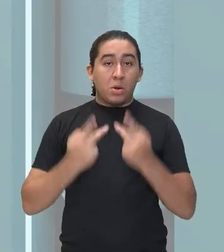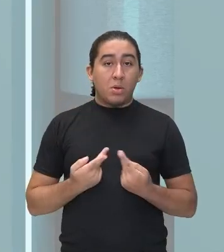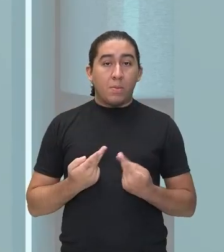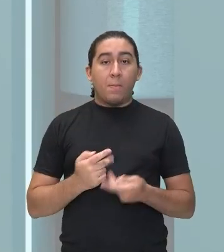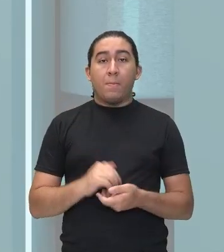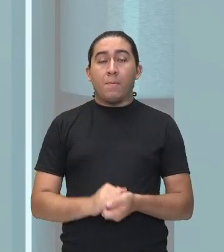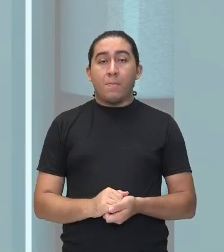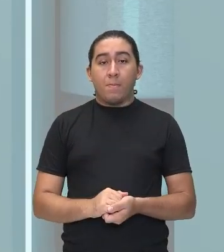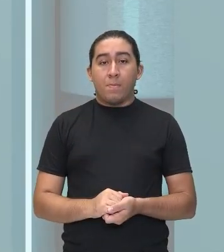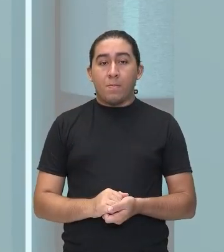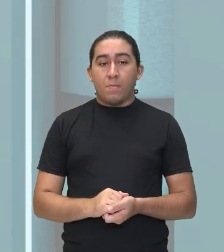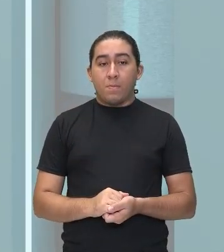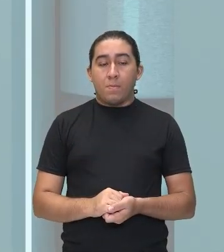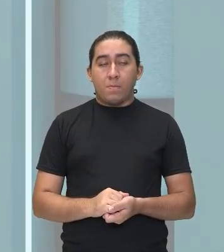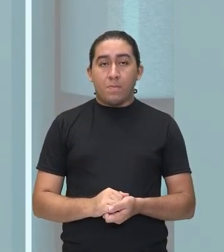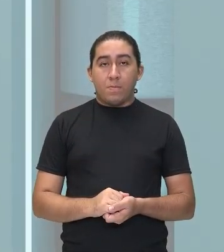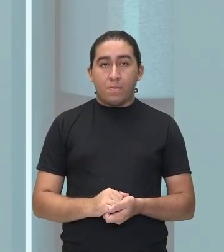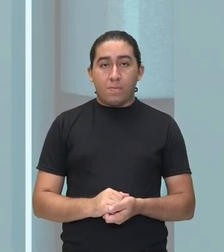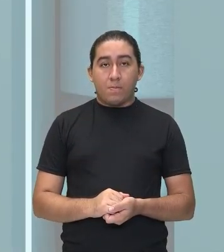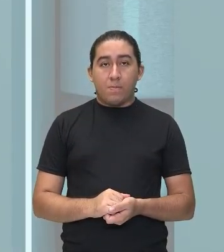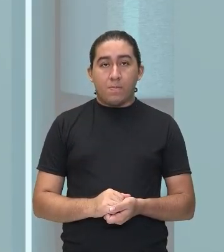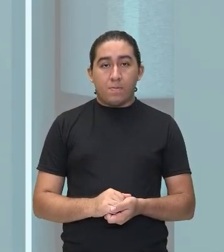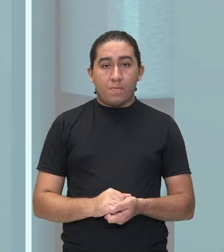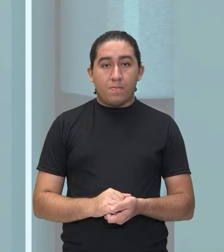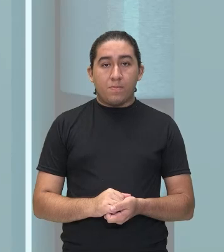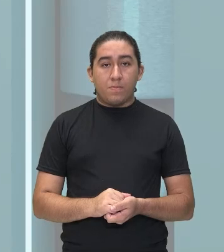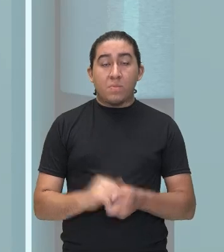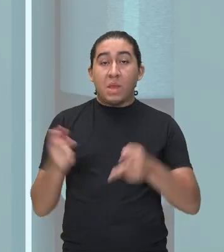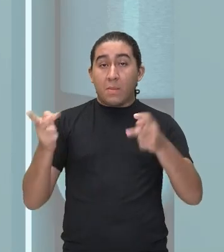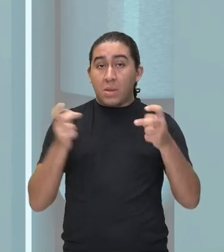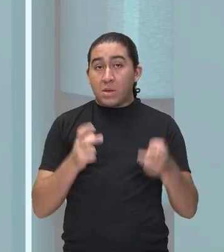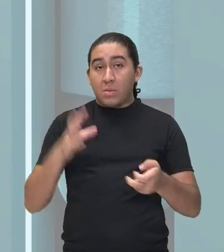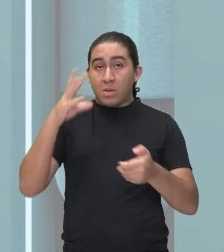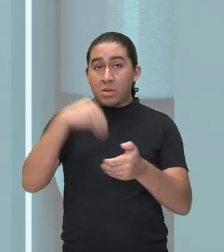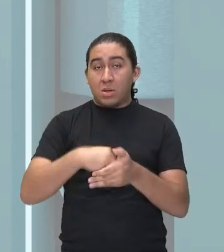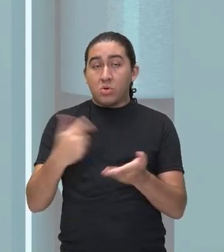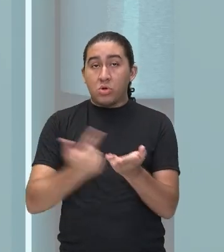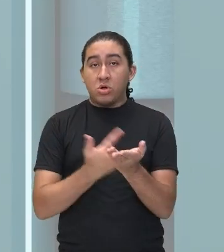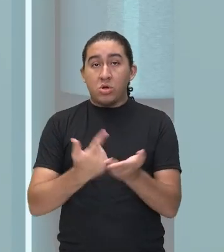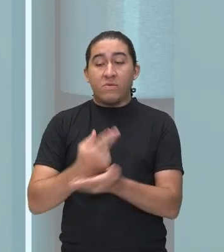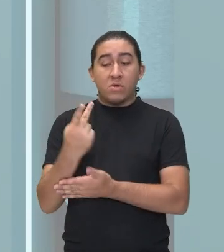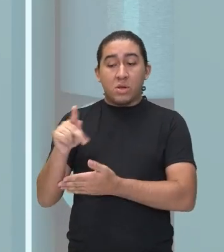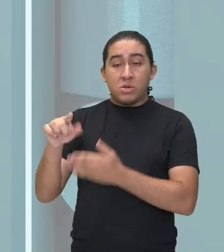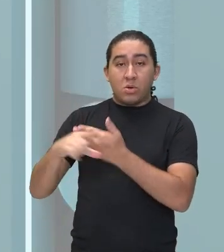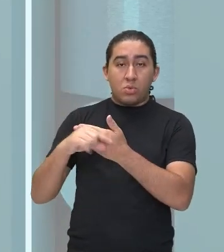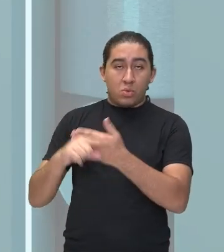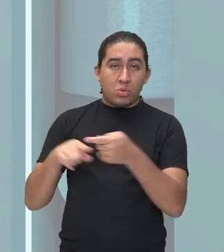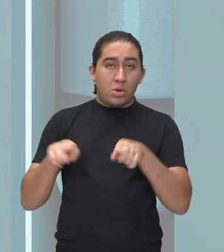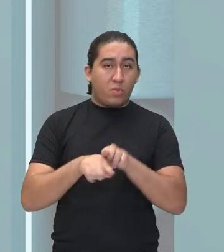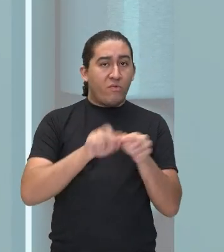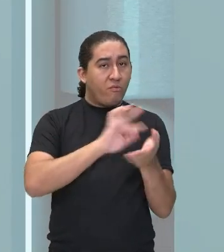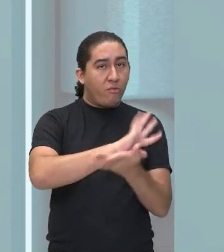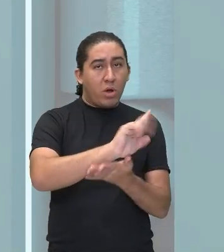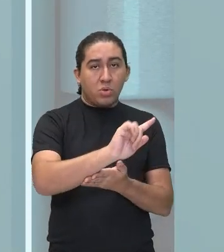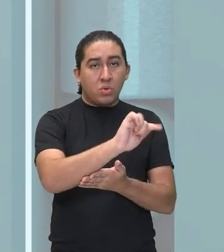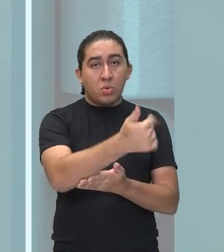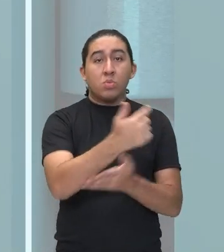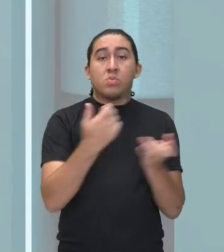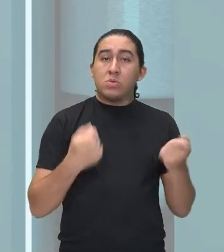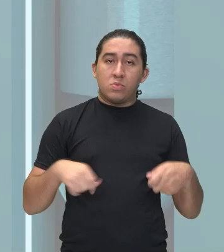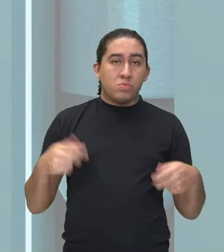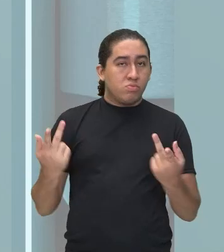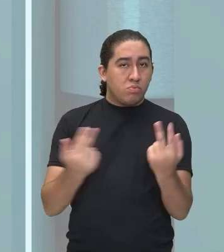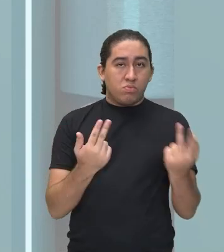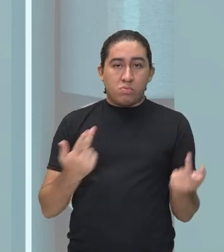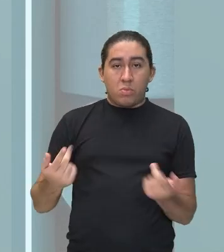da espécie. Então, nós vemos isso dentro da obra, não só de Machado de Assis, mas de outros autores também.